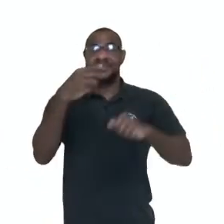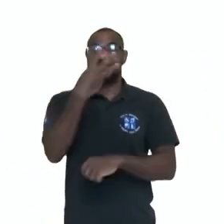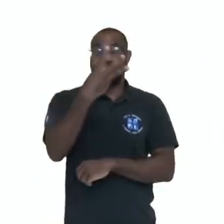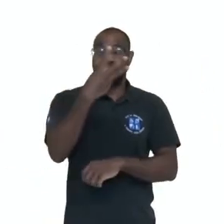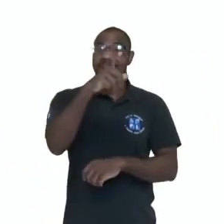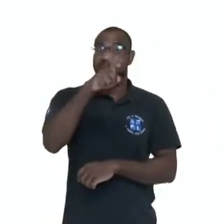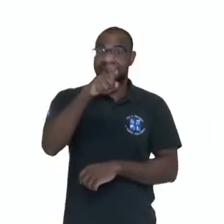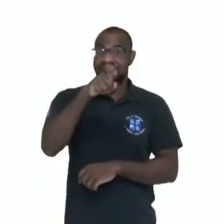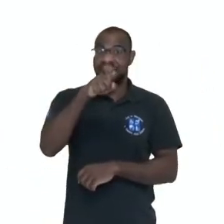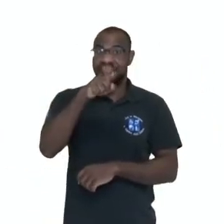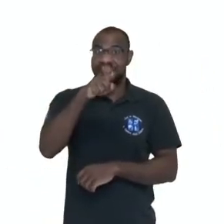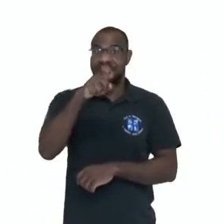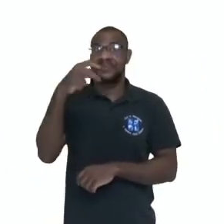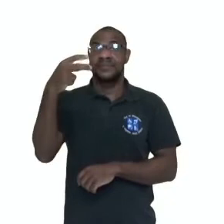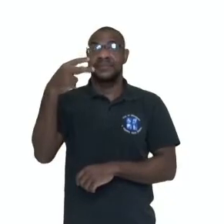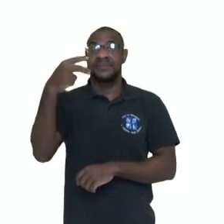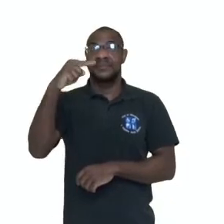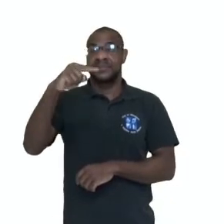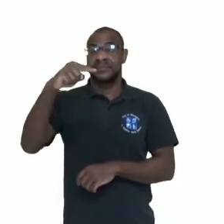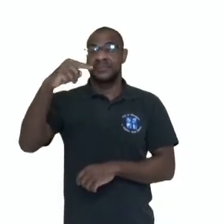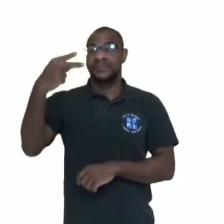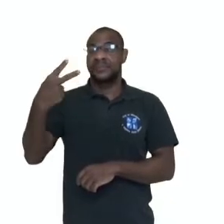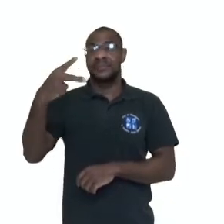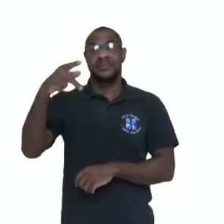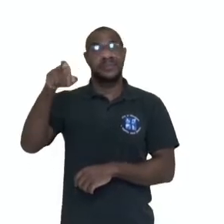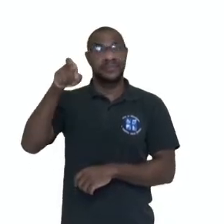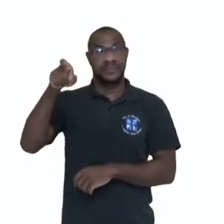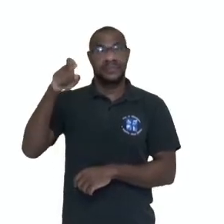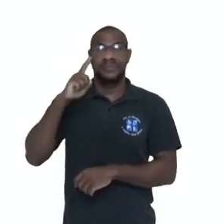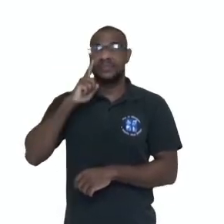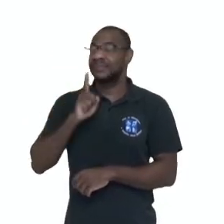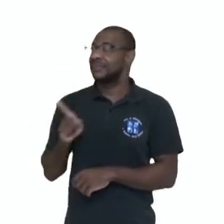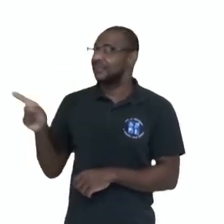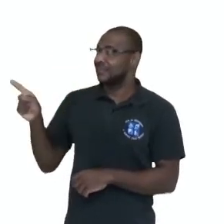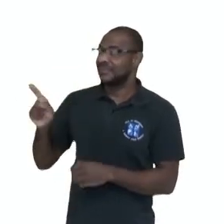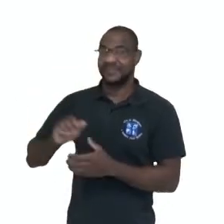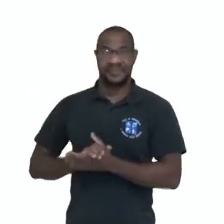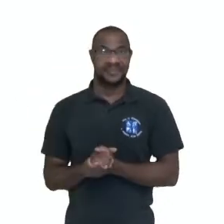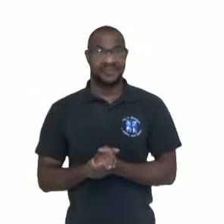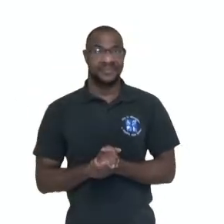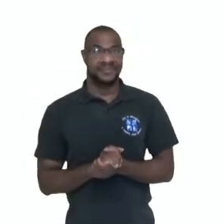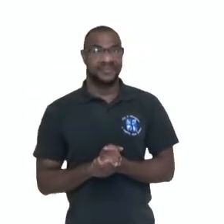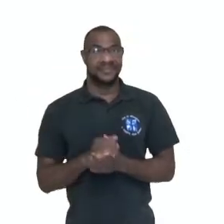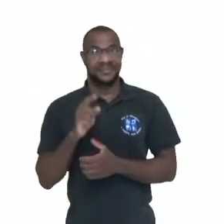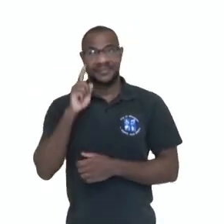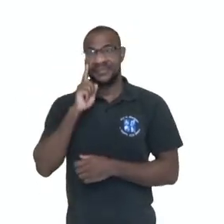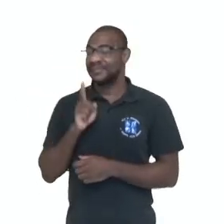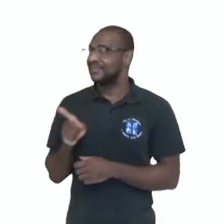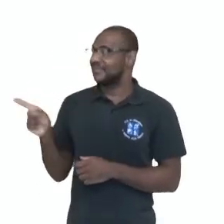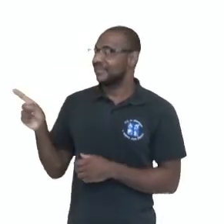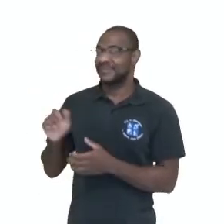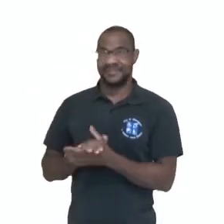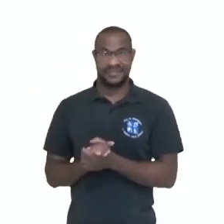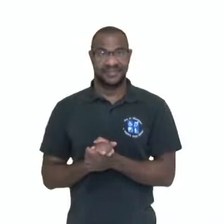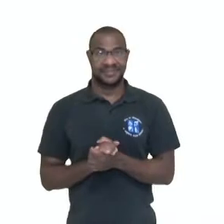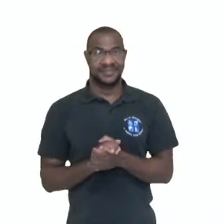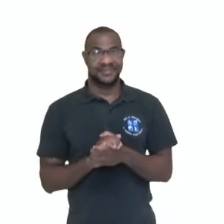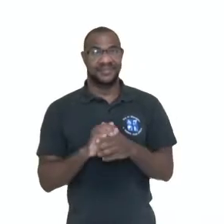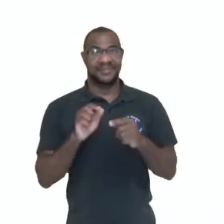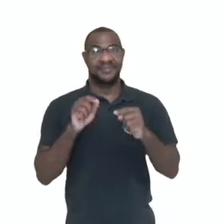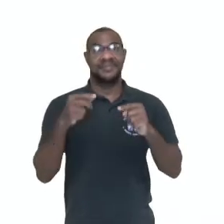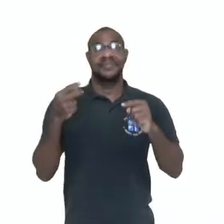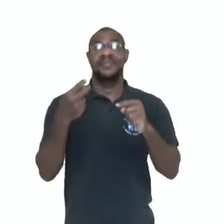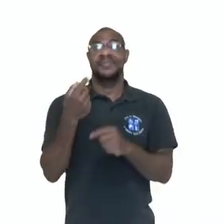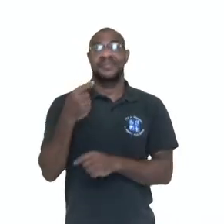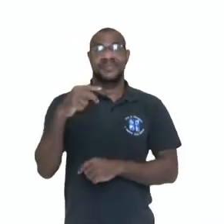y. Então, 3 para x é na horizontal. Menos 2 para y é negativo, então está para baixo. Então, o ponto